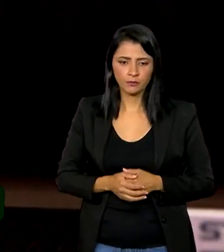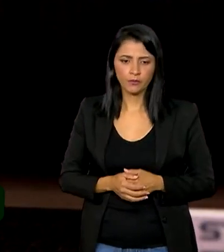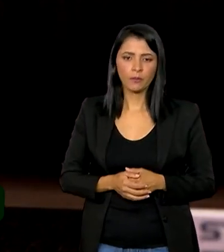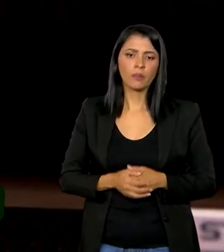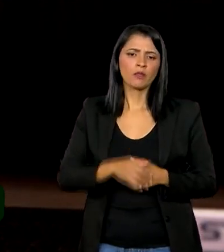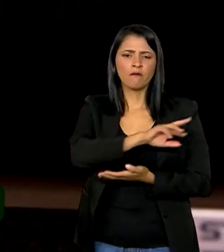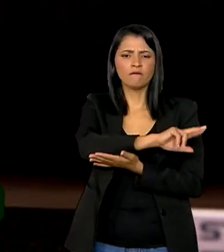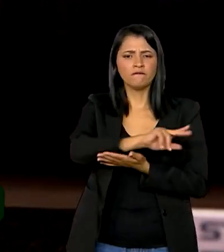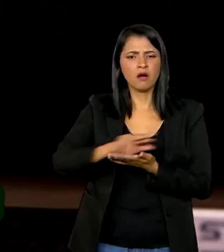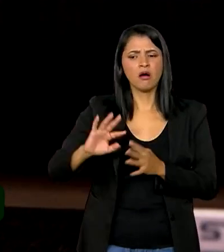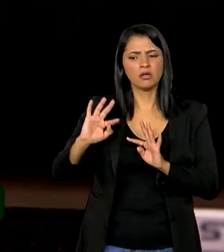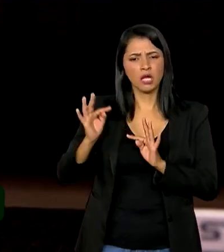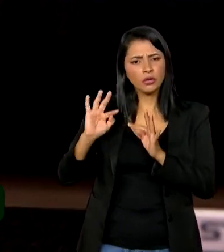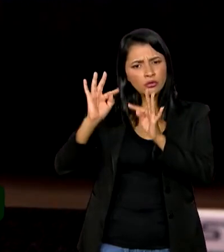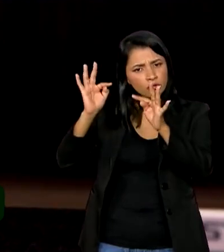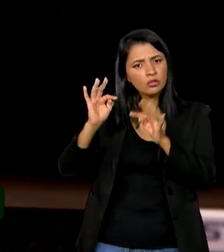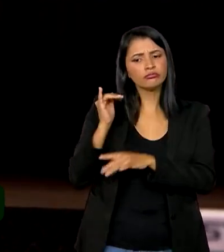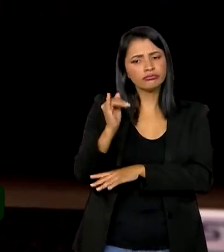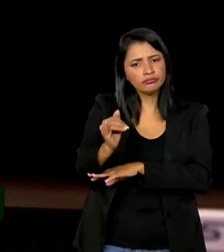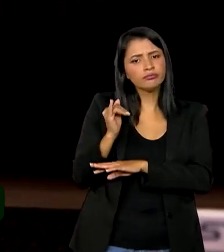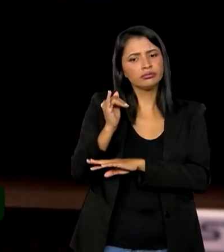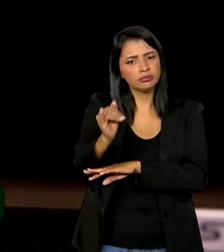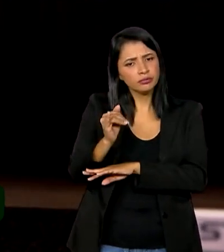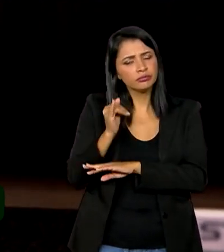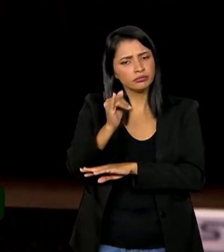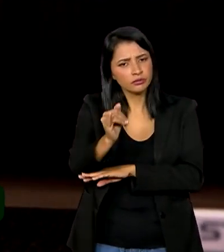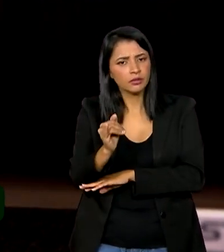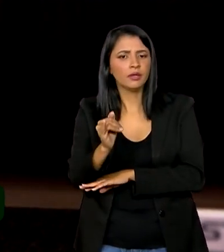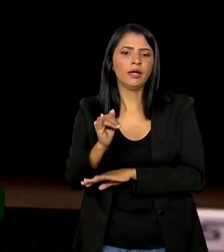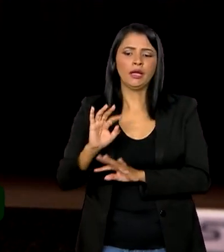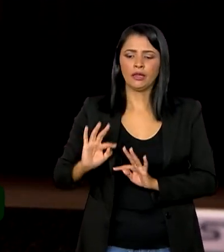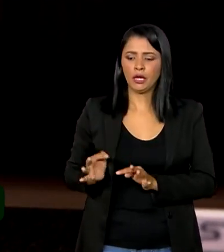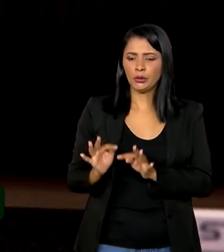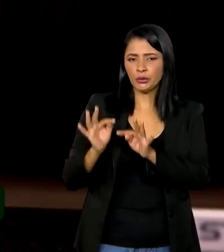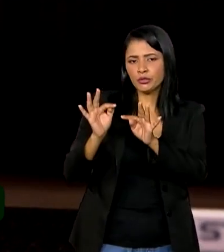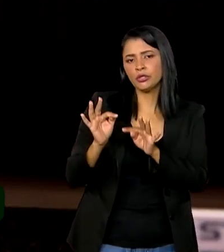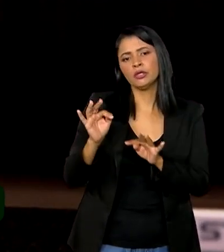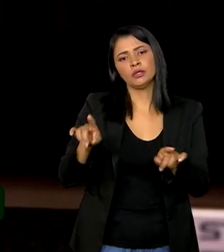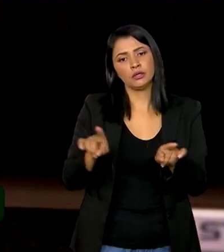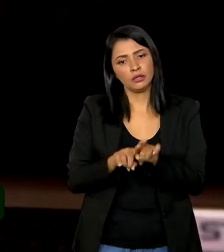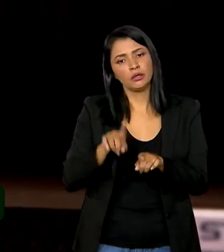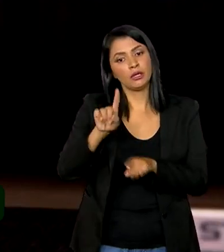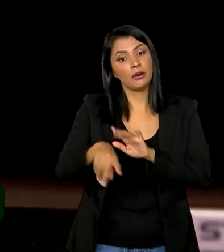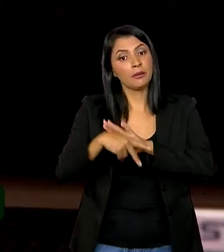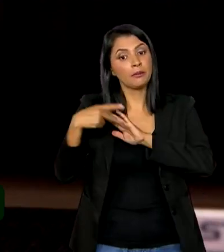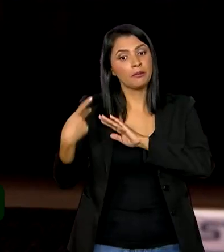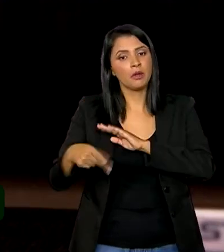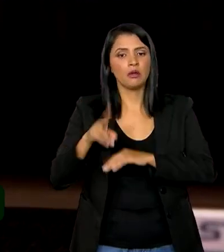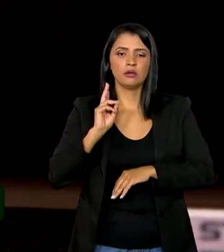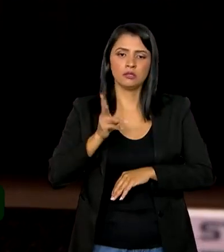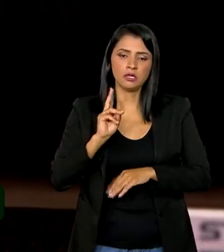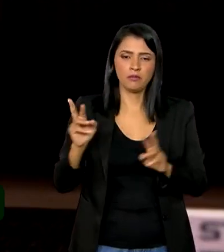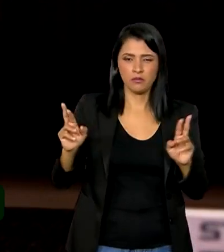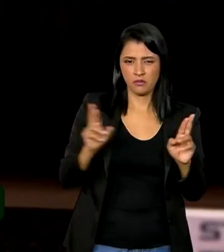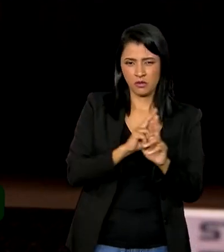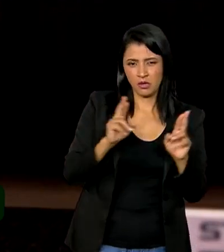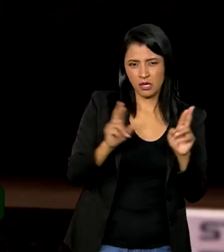forma, né, dessa natureza. Ao lado disso, o papel fundamental dos agentes de endemia, né, que